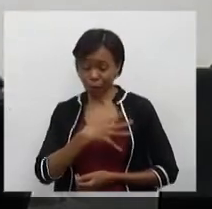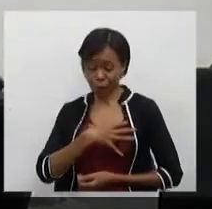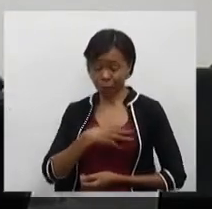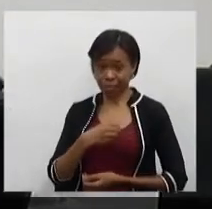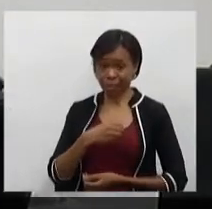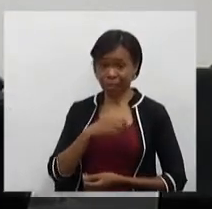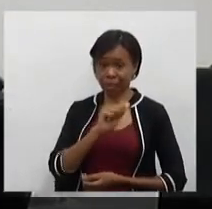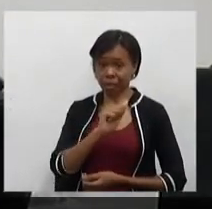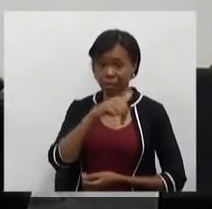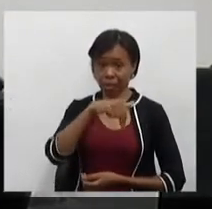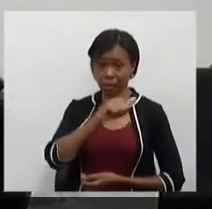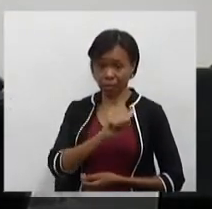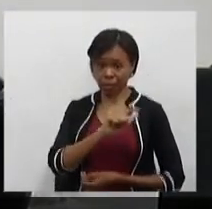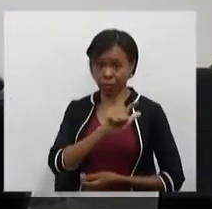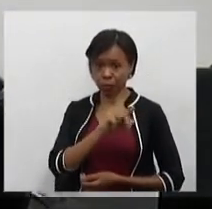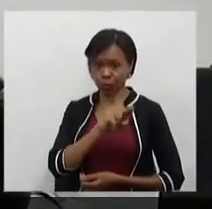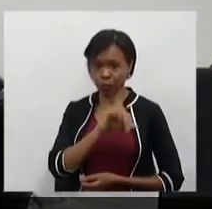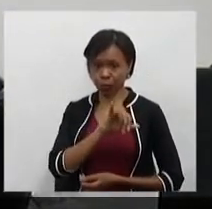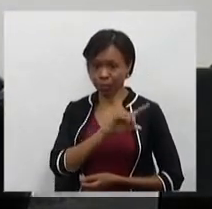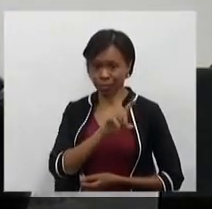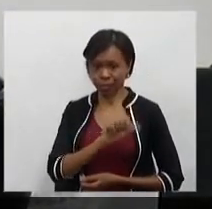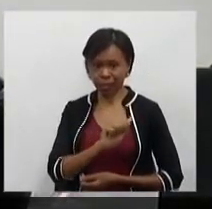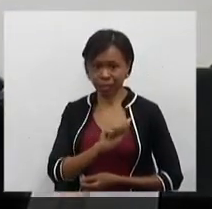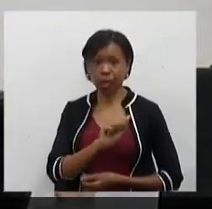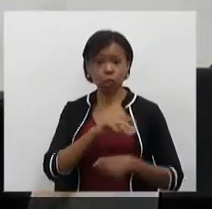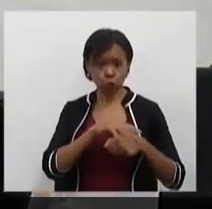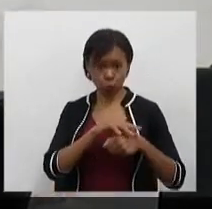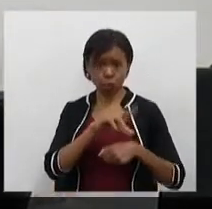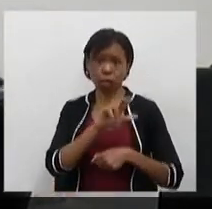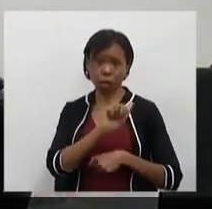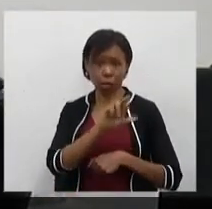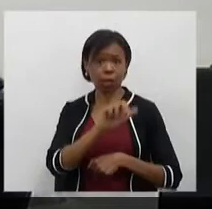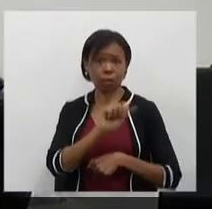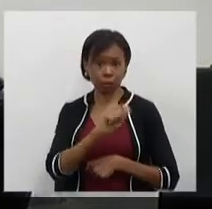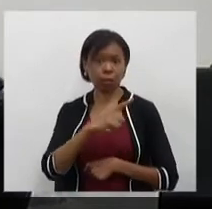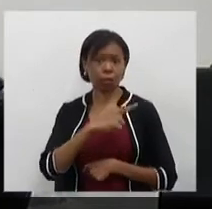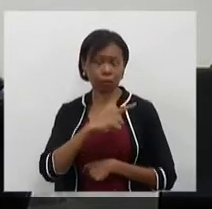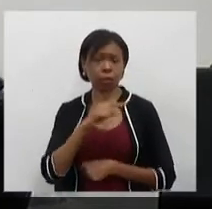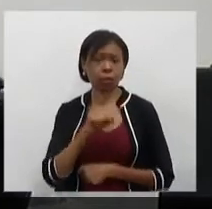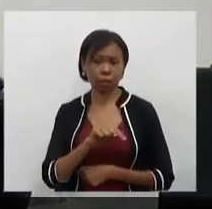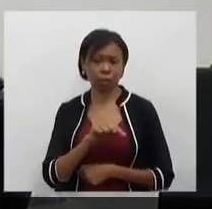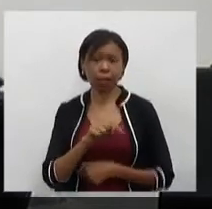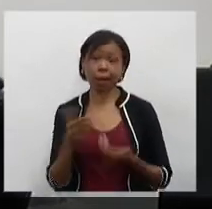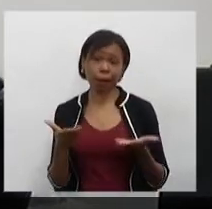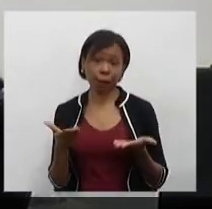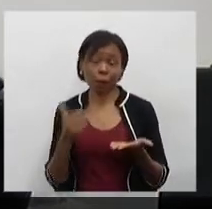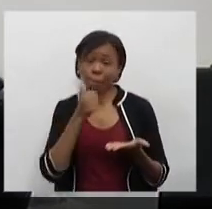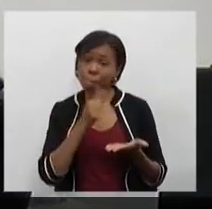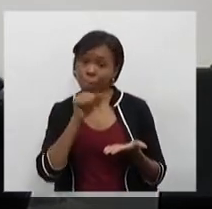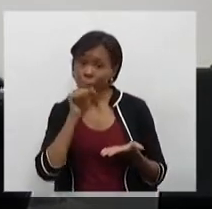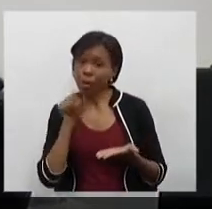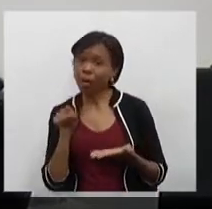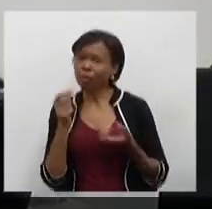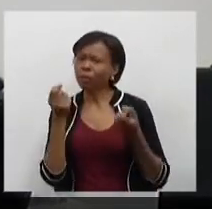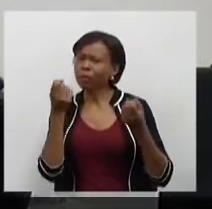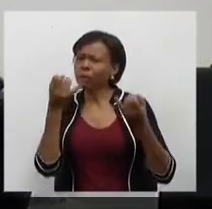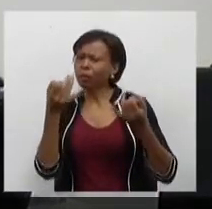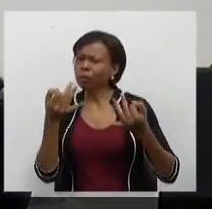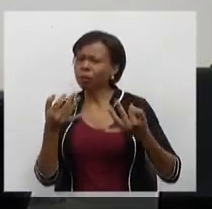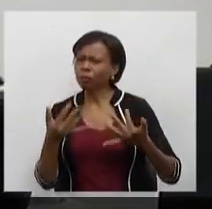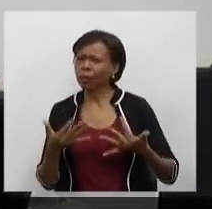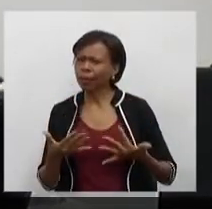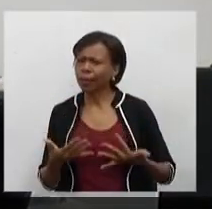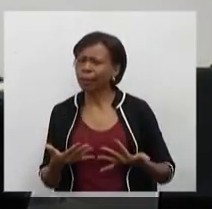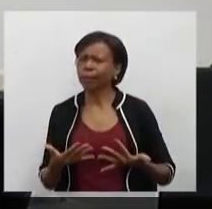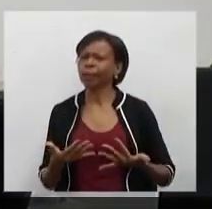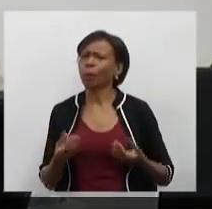Luísa tem uma doença rara e vamos ouvir agora o depoimento de uma mãe, o que é viver lá no dia a